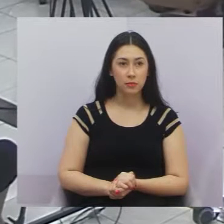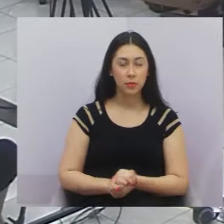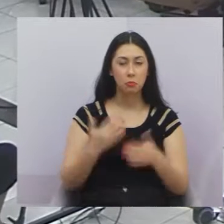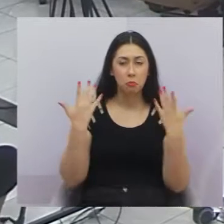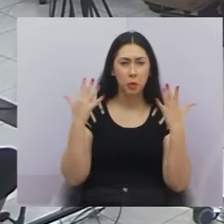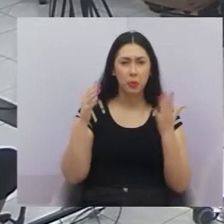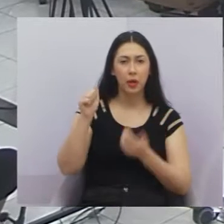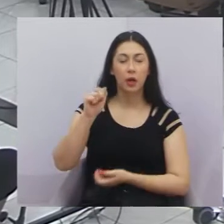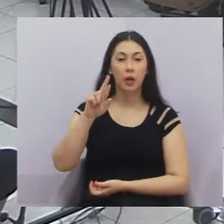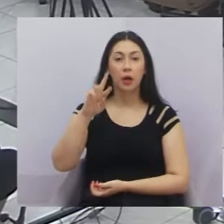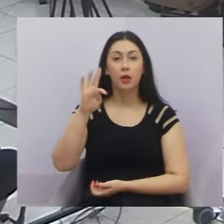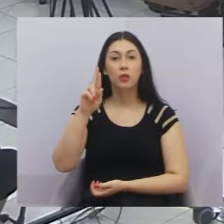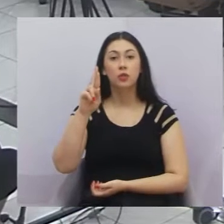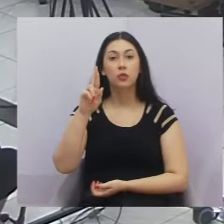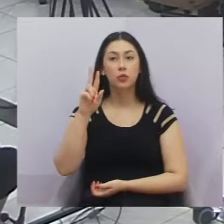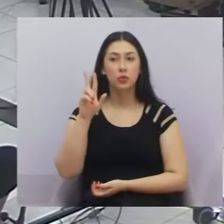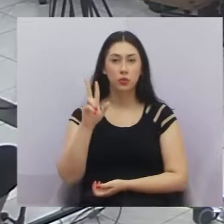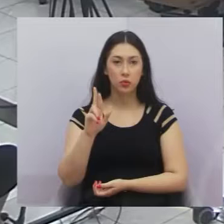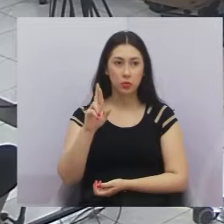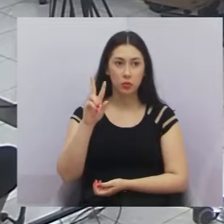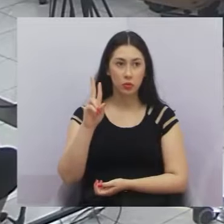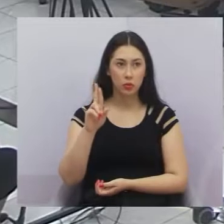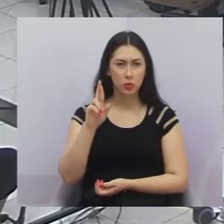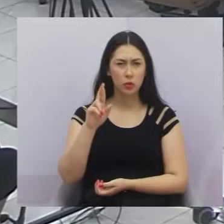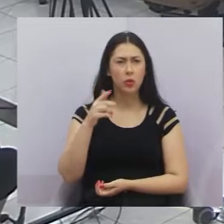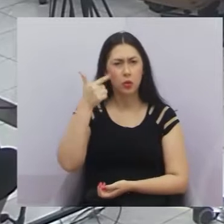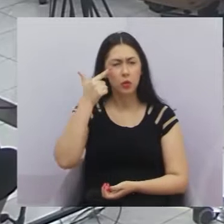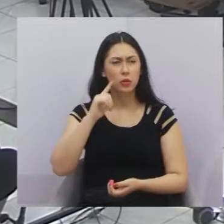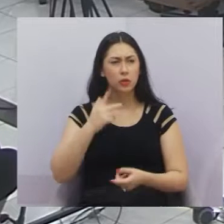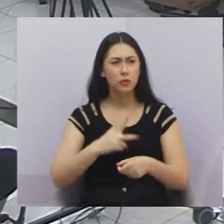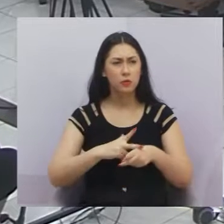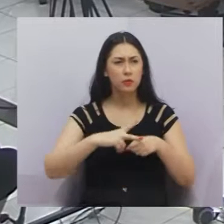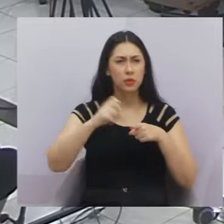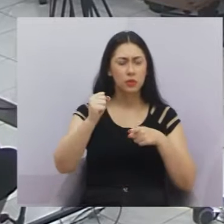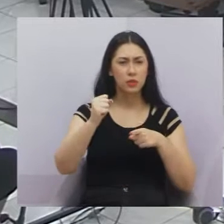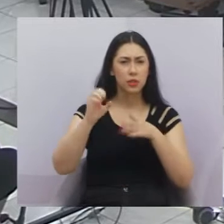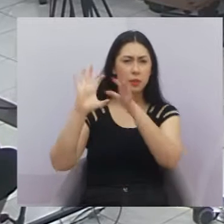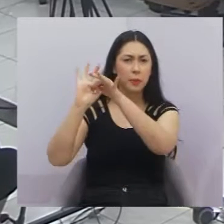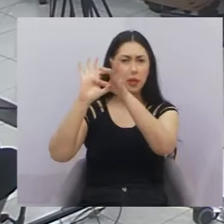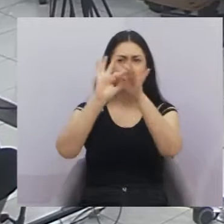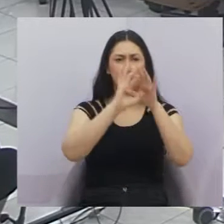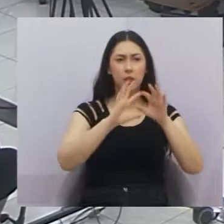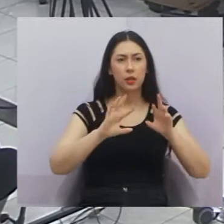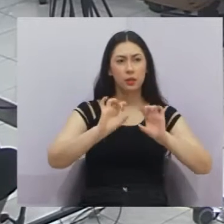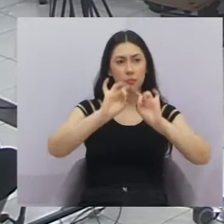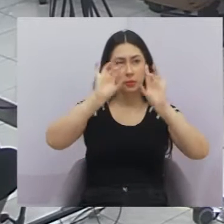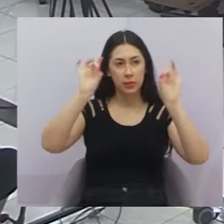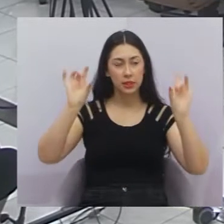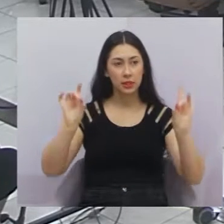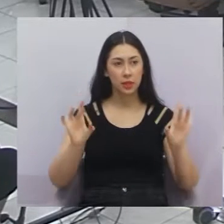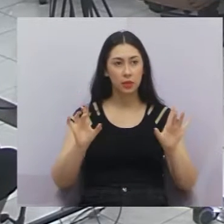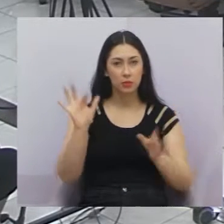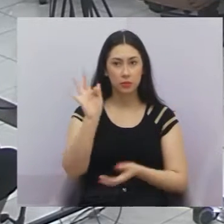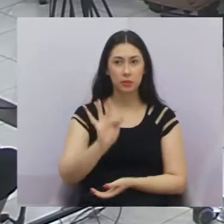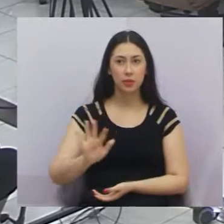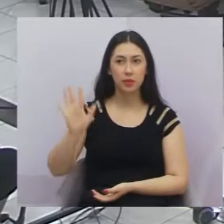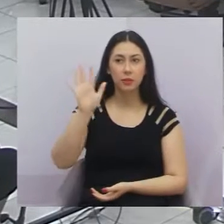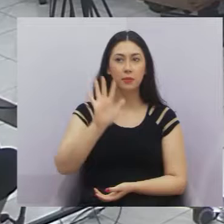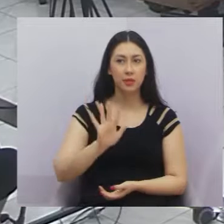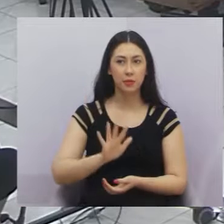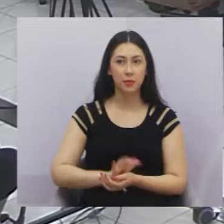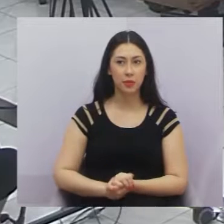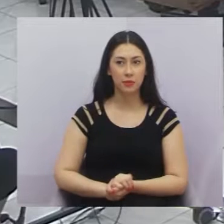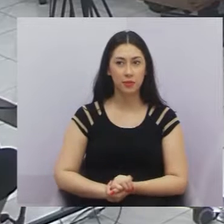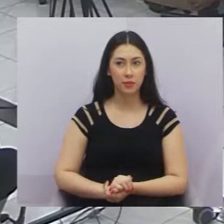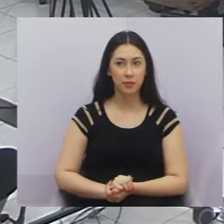Santos por ter se sagrado vice-campeão das Paralimpíadas Universitárias 2021, conquistando